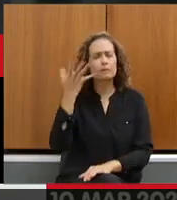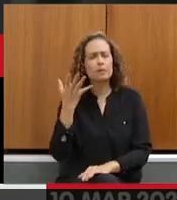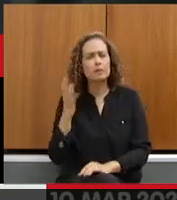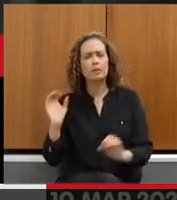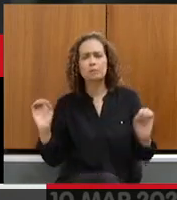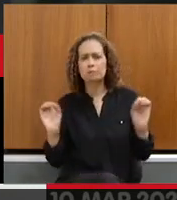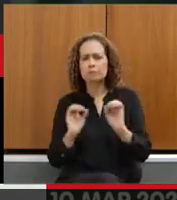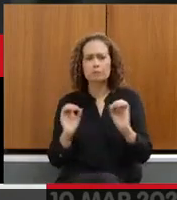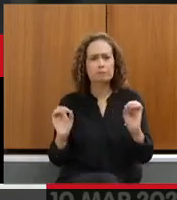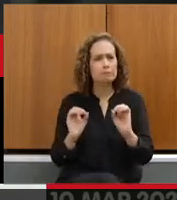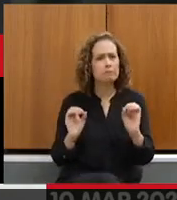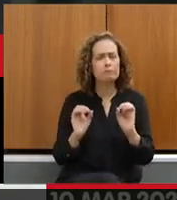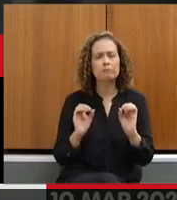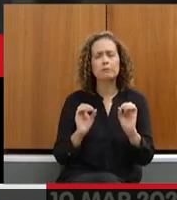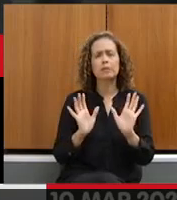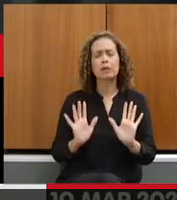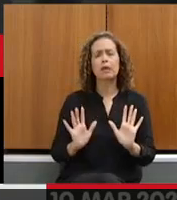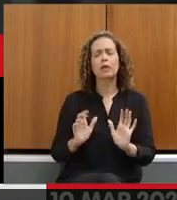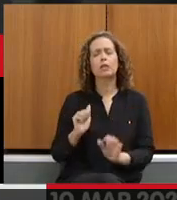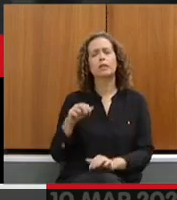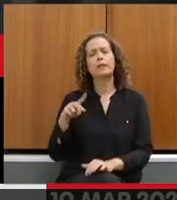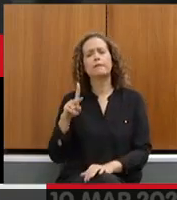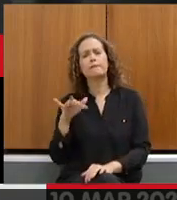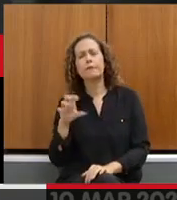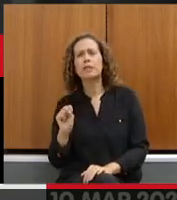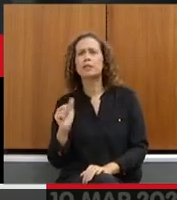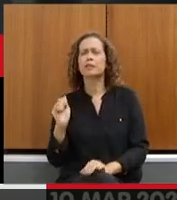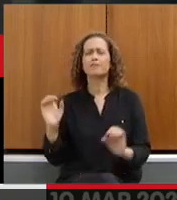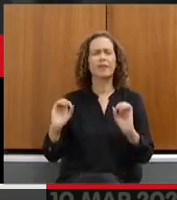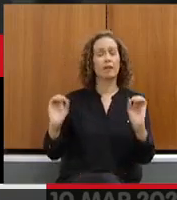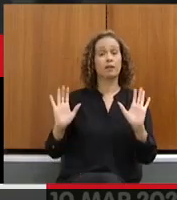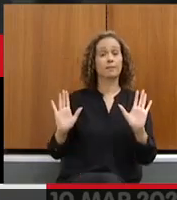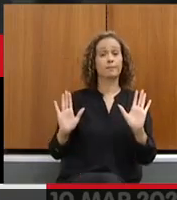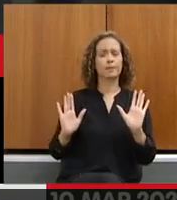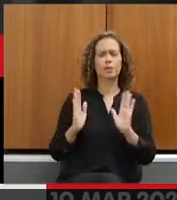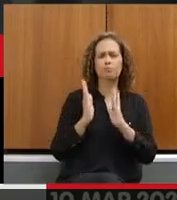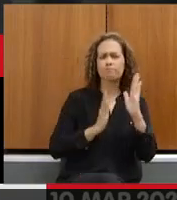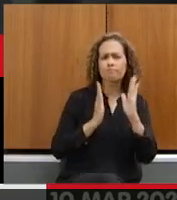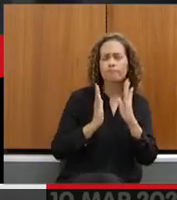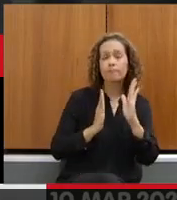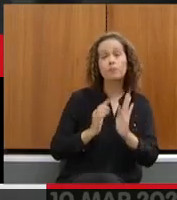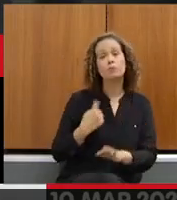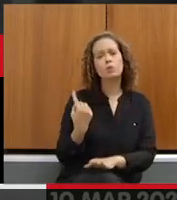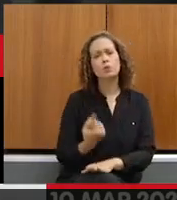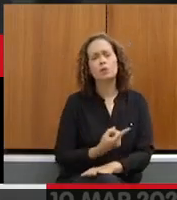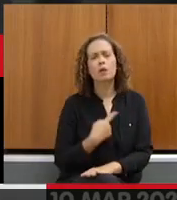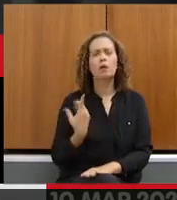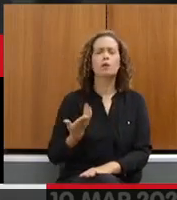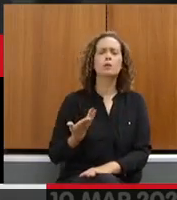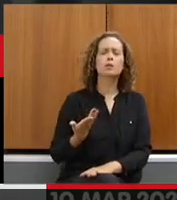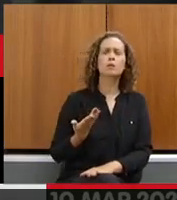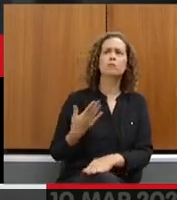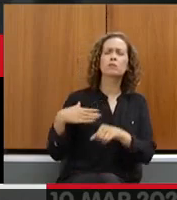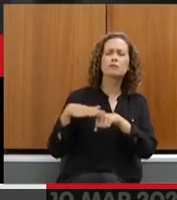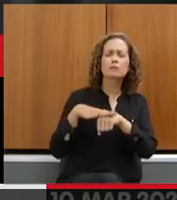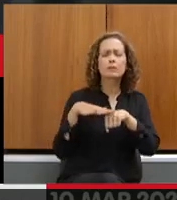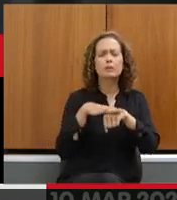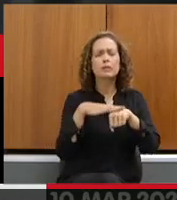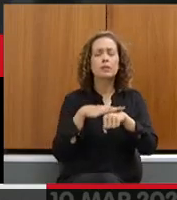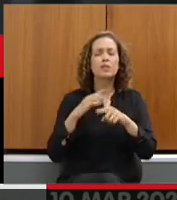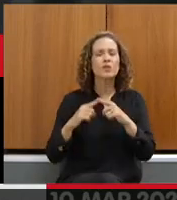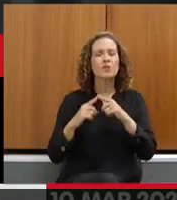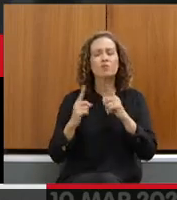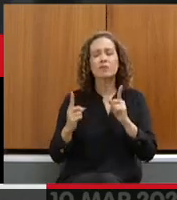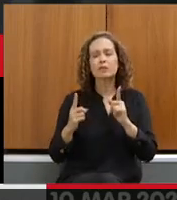me avisa ou seja era um momento em que nós conversamos mas que acabou